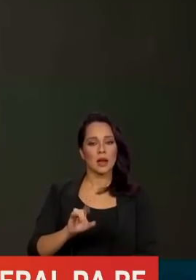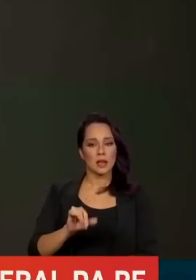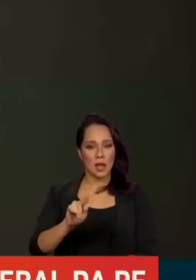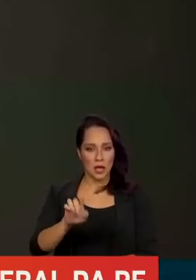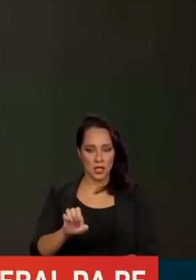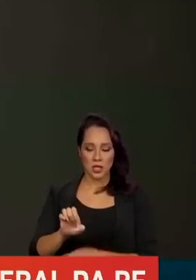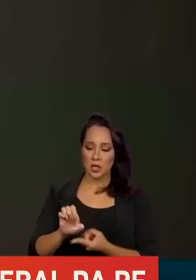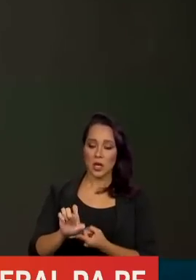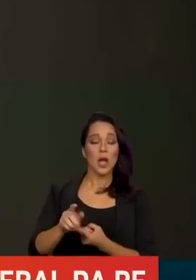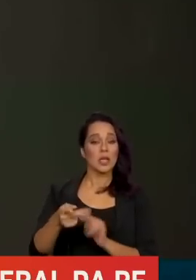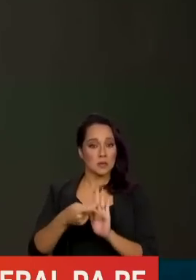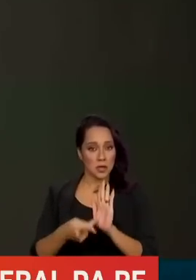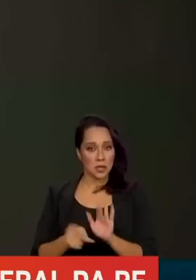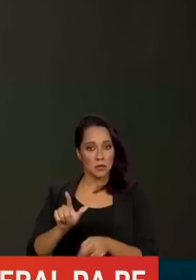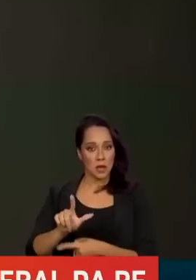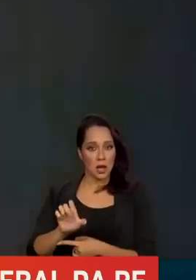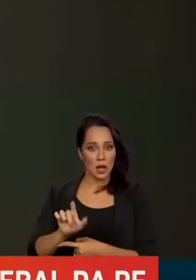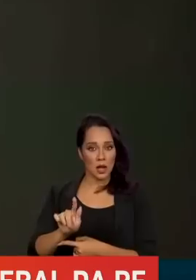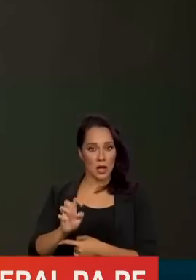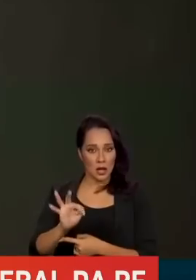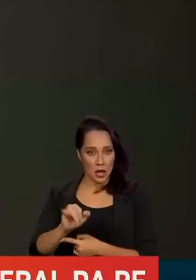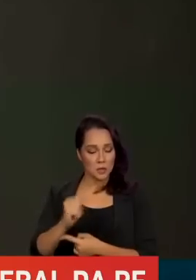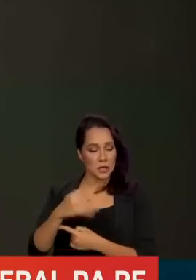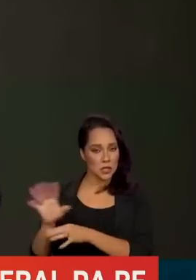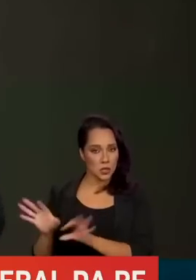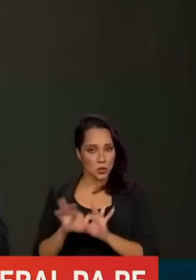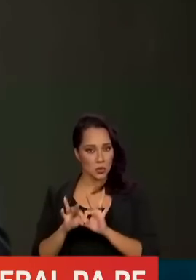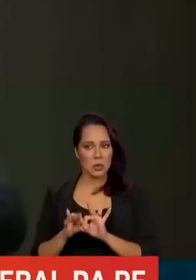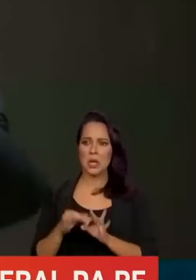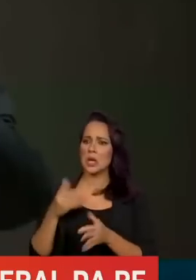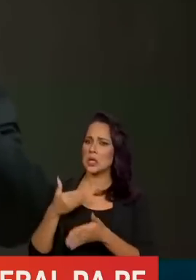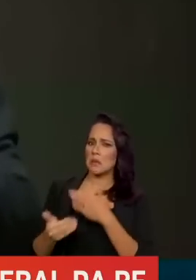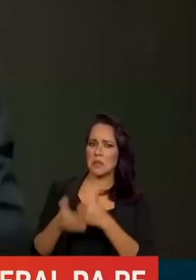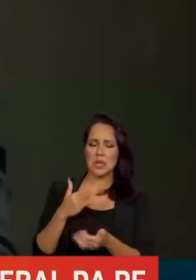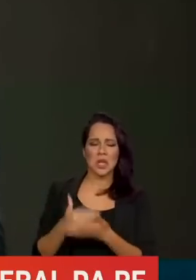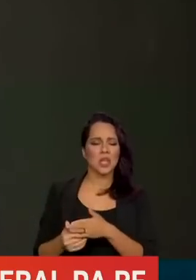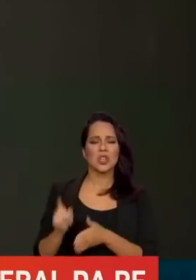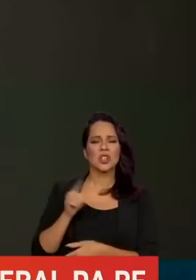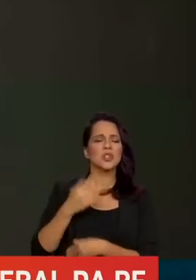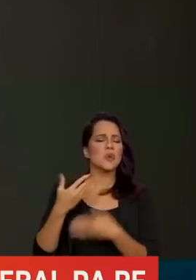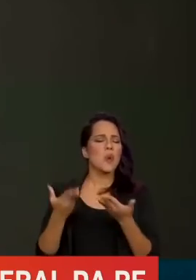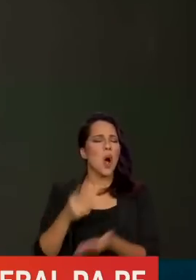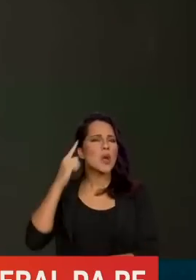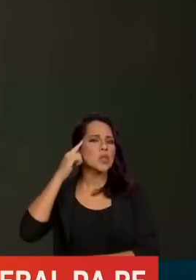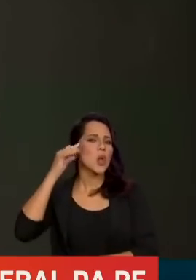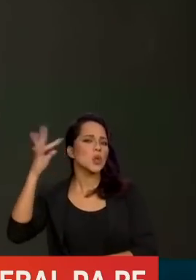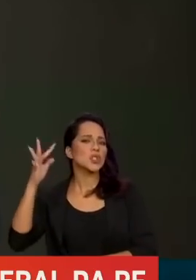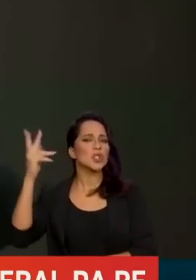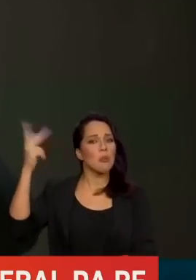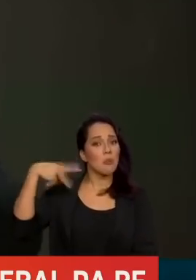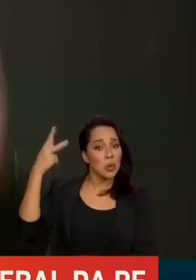dele nós não podemos nos afastar independentemente de preferências ideológicas